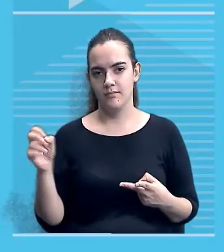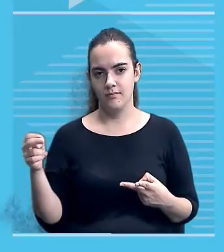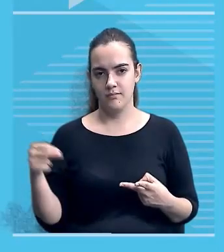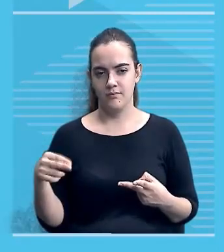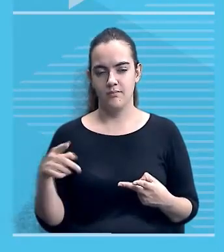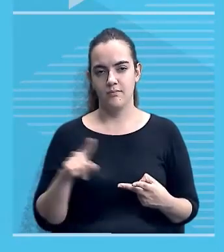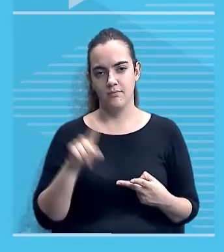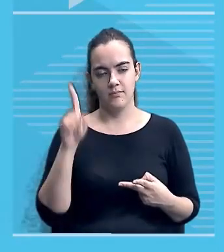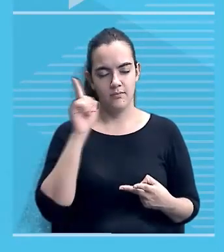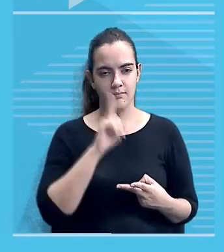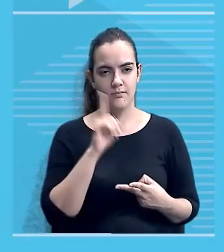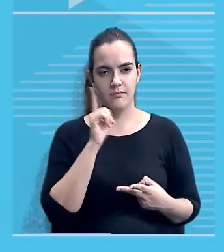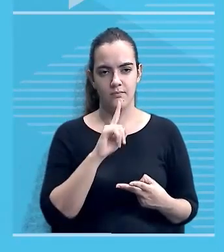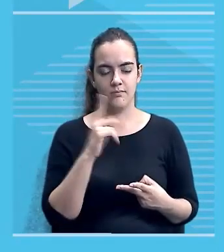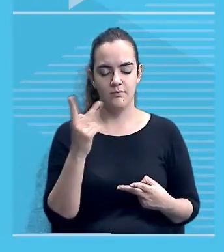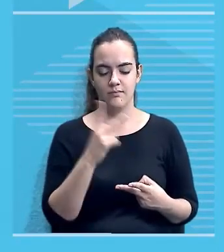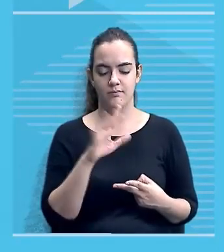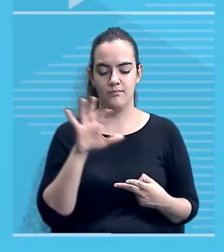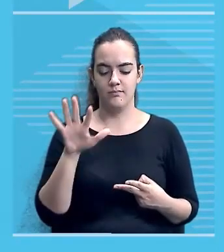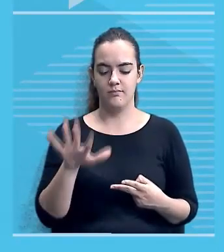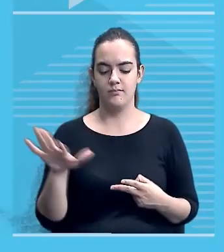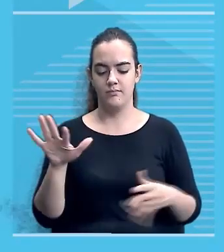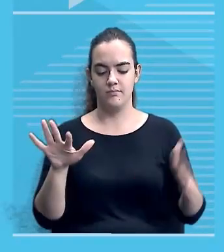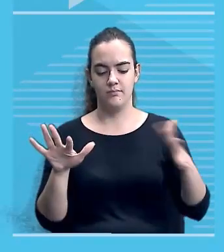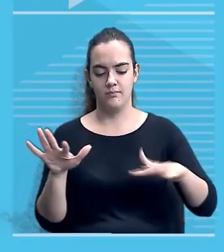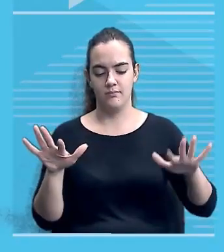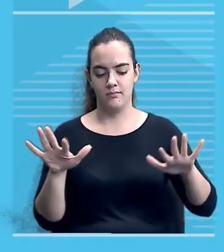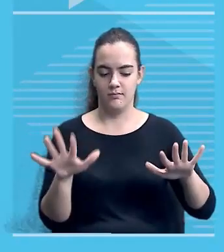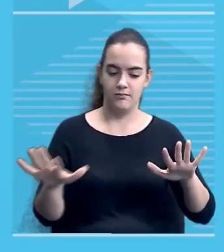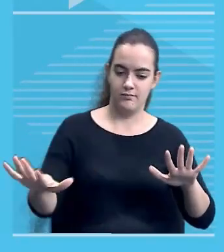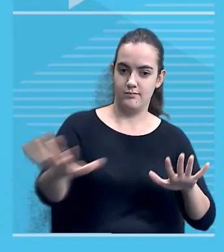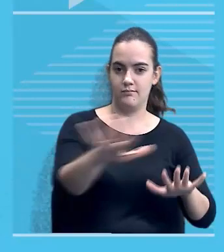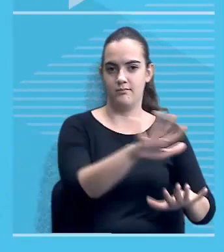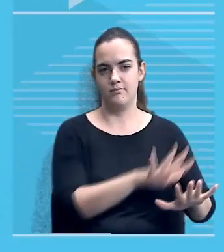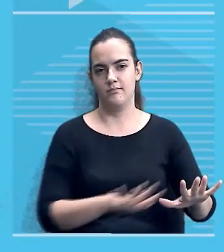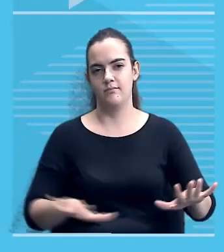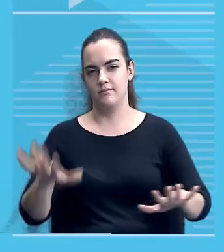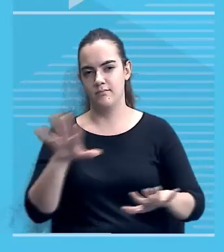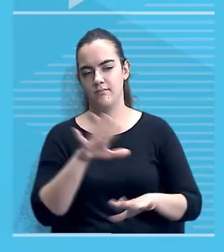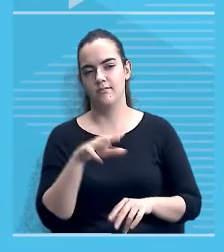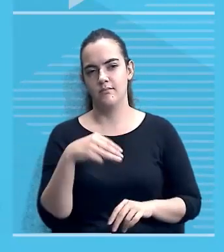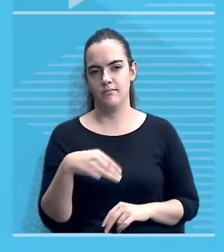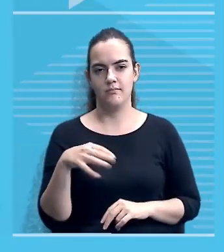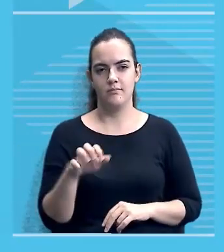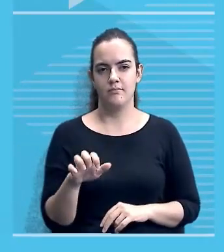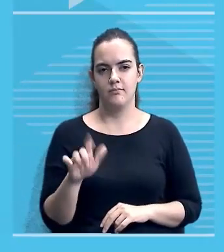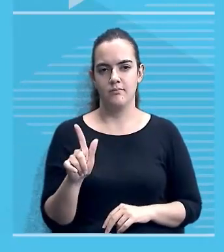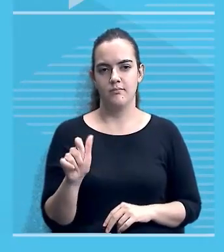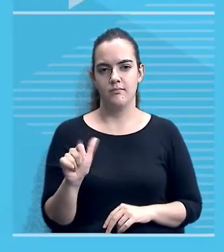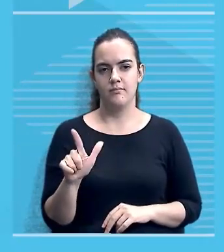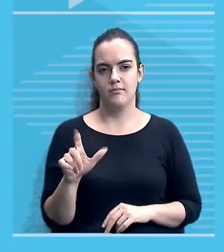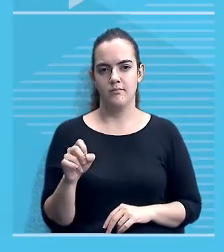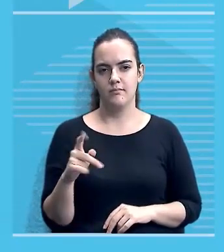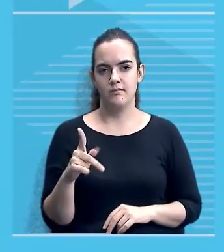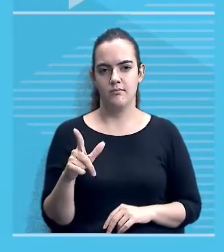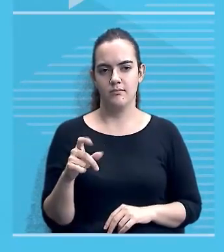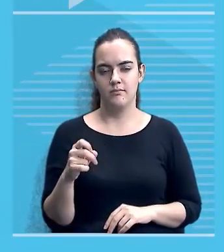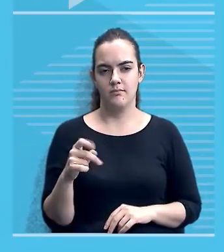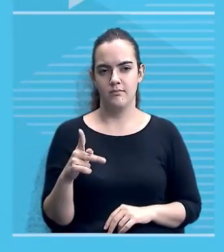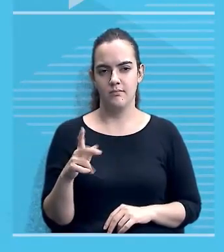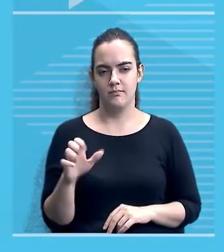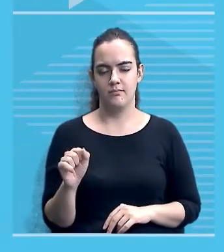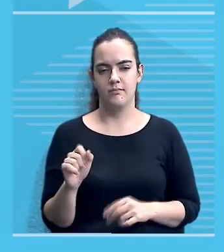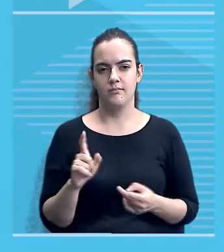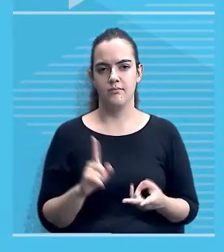também lá nos Estados Unidos né a megalópop chamada de chips né também que fica nos Estados Unidos que pega a região